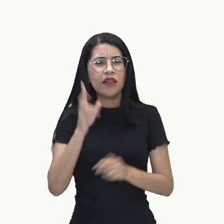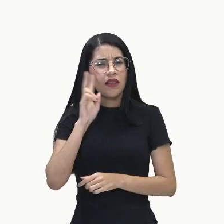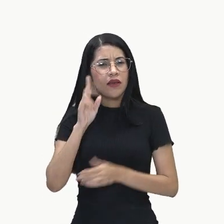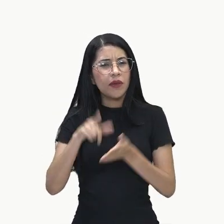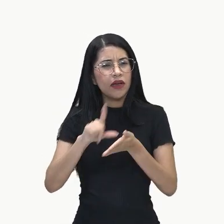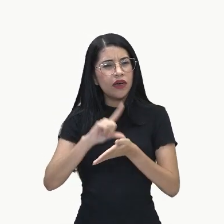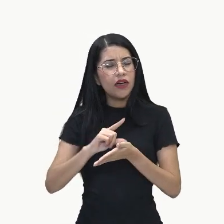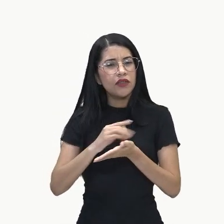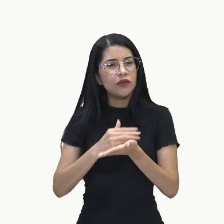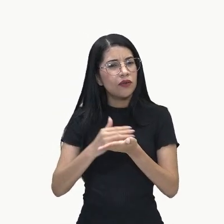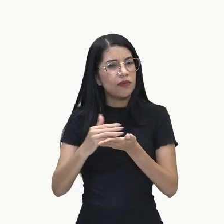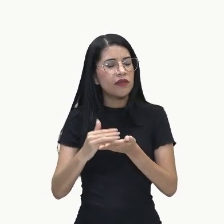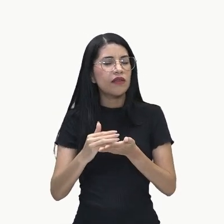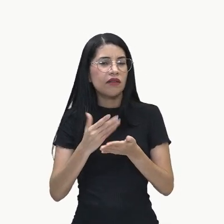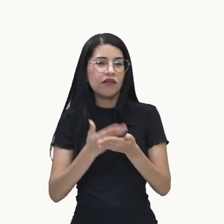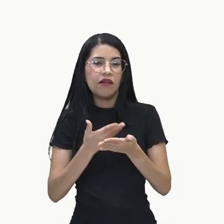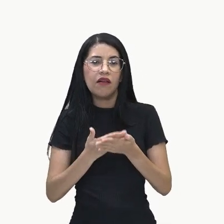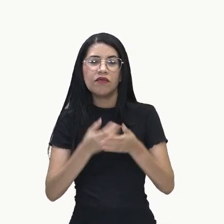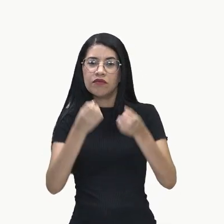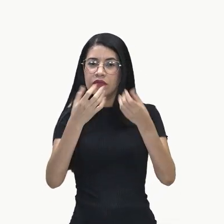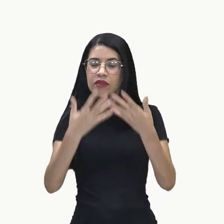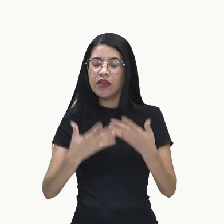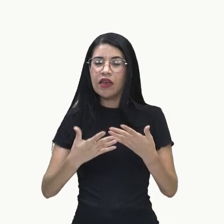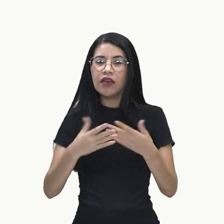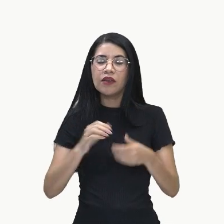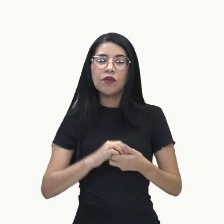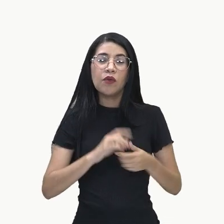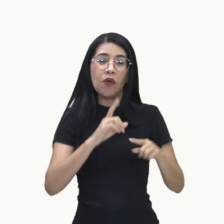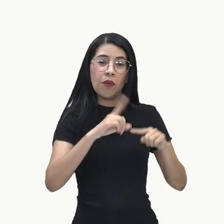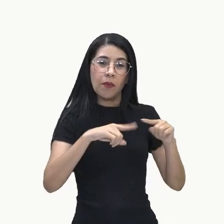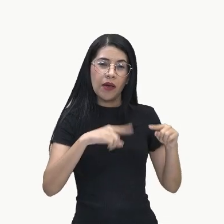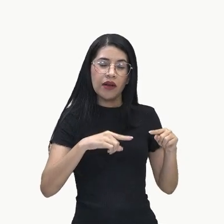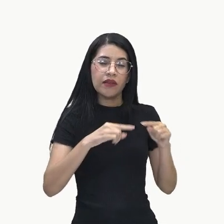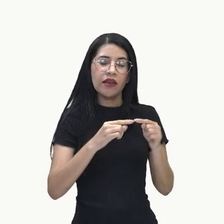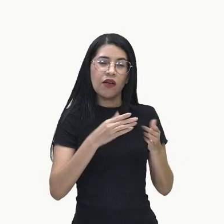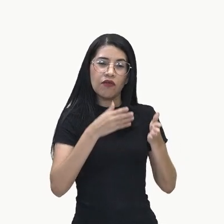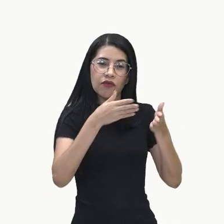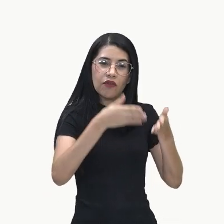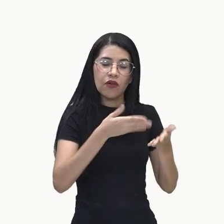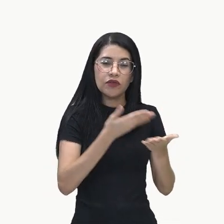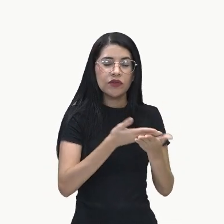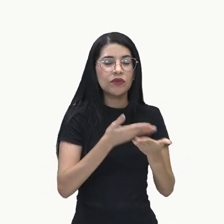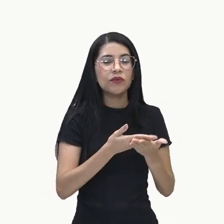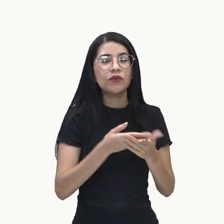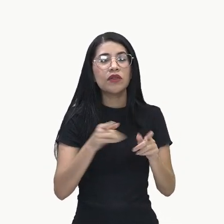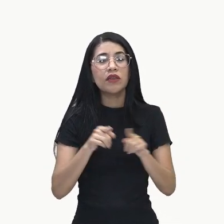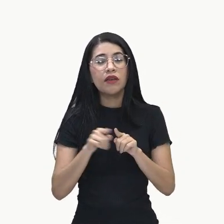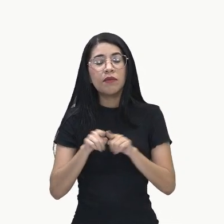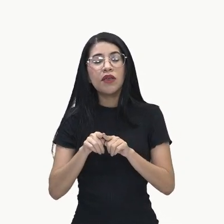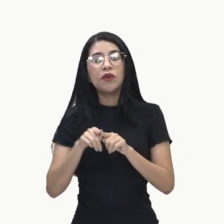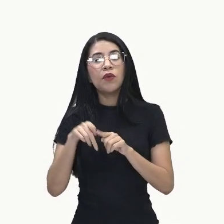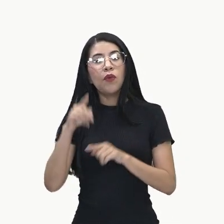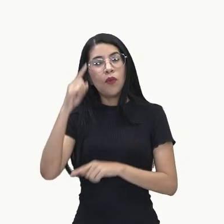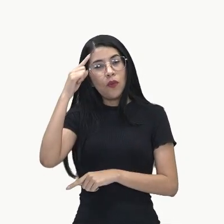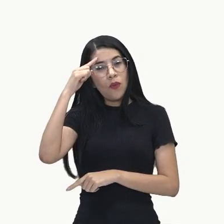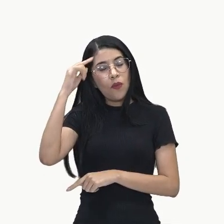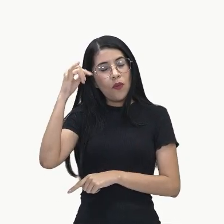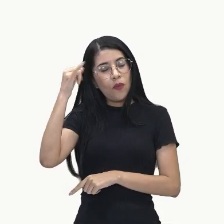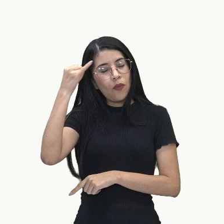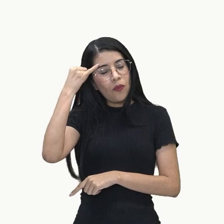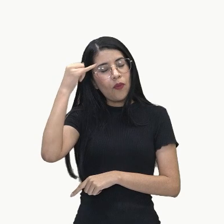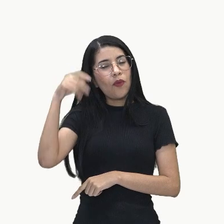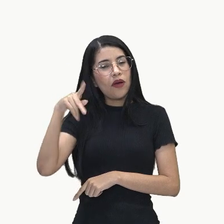do sujeito cognoscente e do objeto a ser conhecido? Kant vai dizer que essa